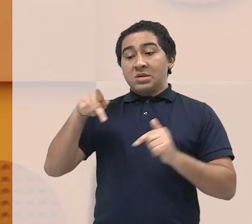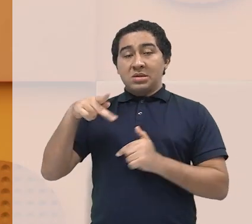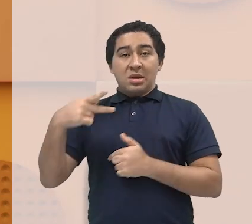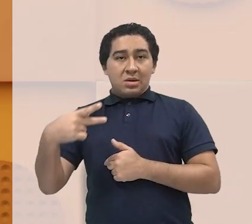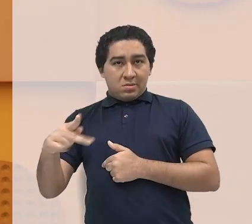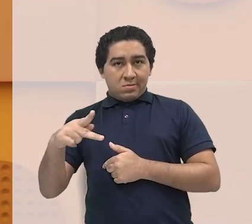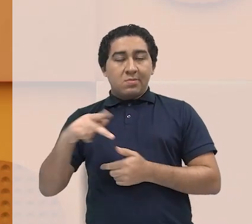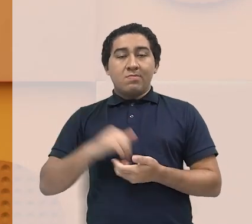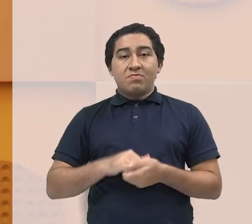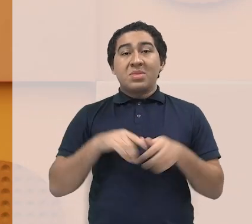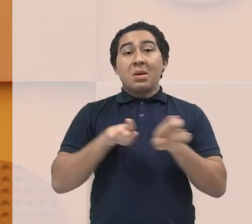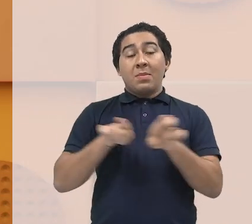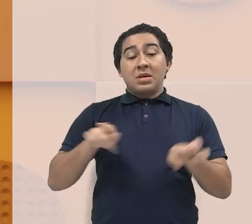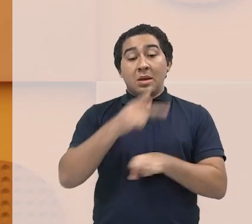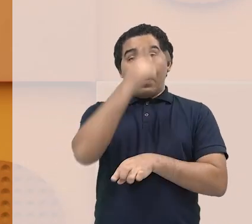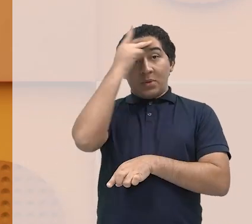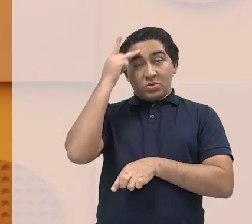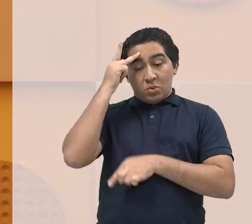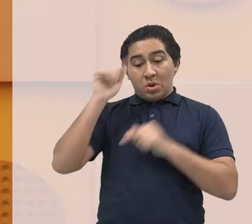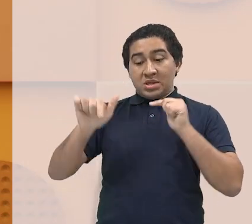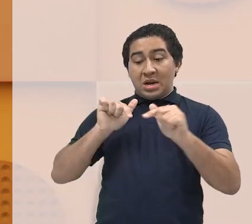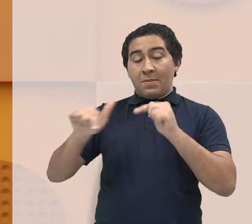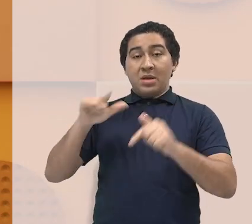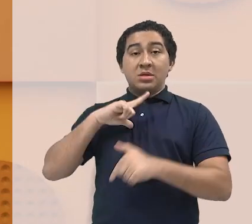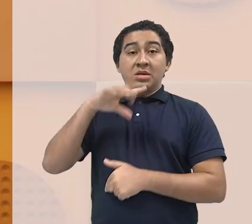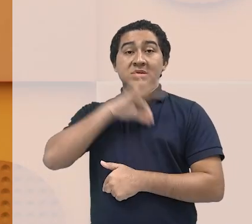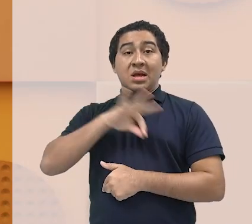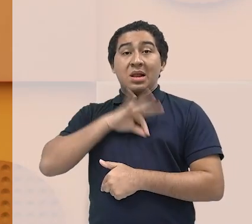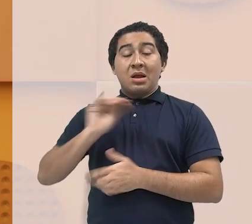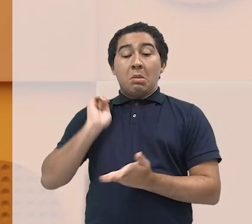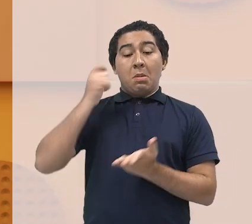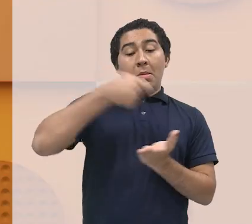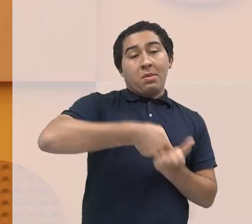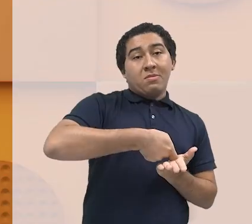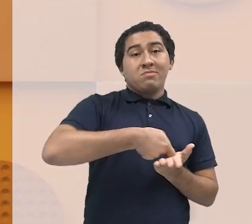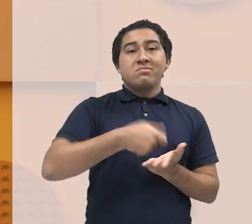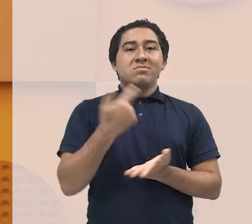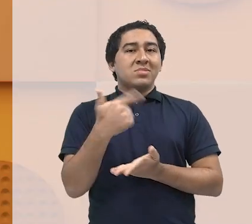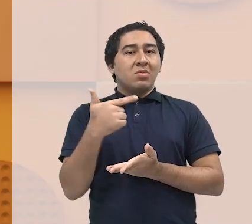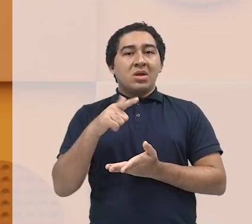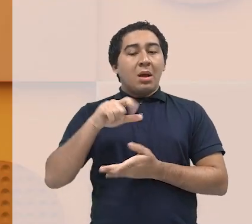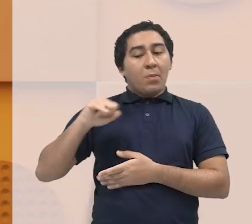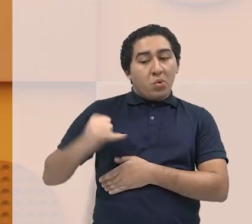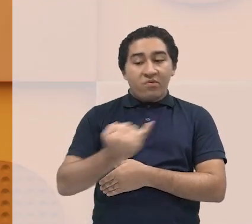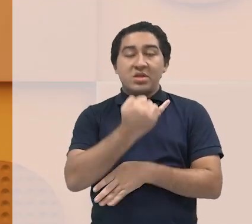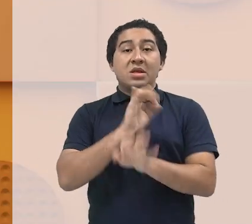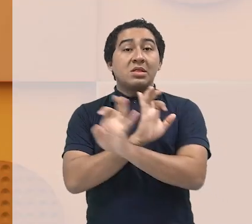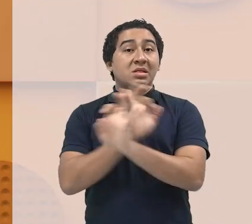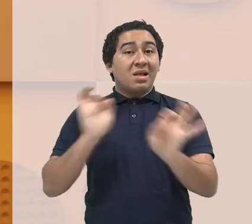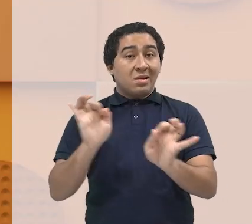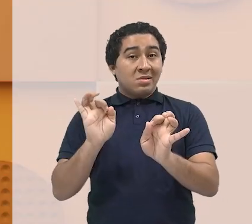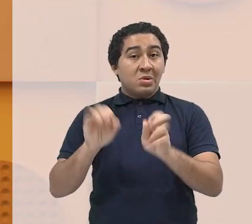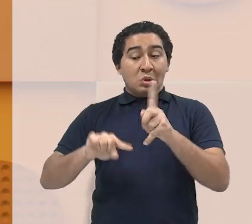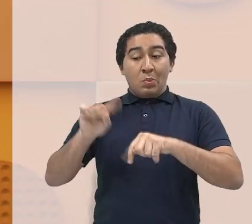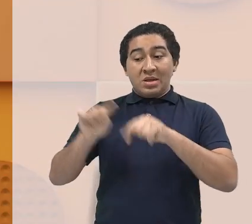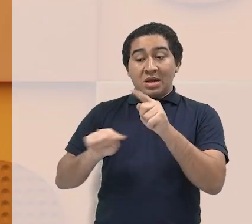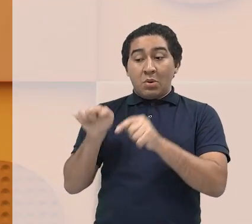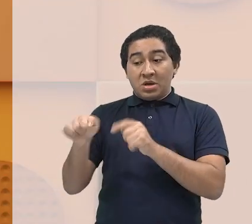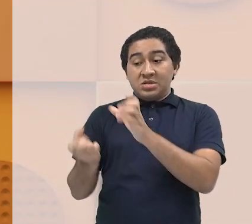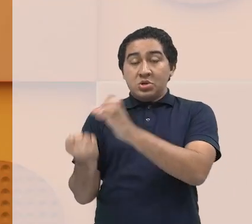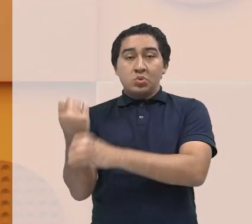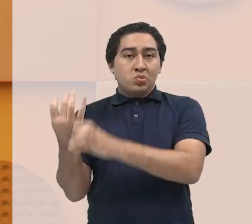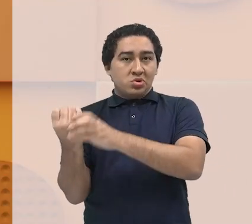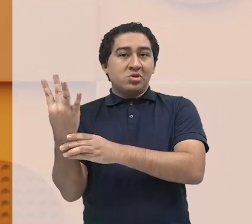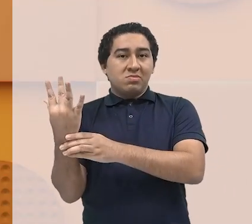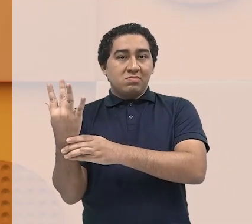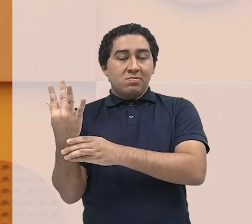quem vende a sua força de trabalho por um salário X, não desfruta das riquezas que são geradas a partir do seu